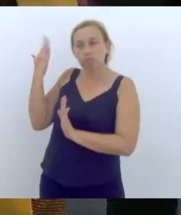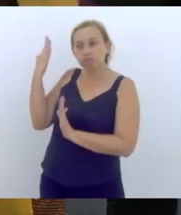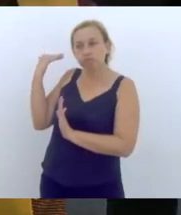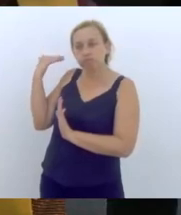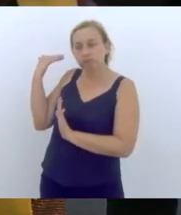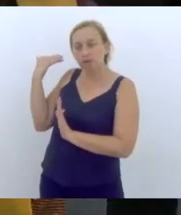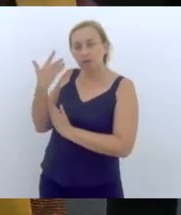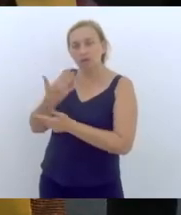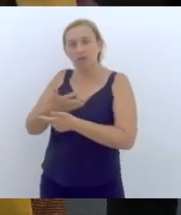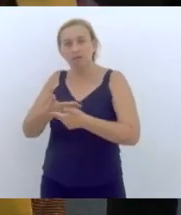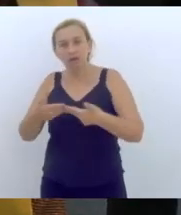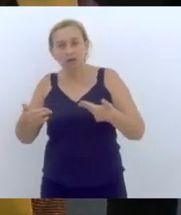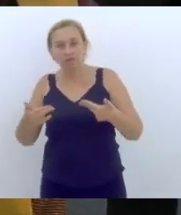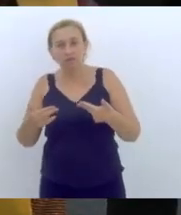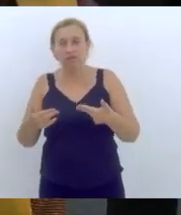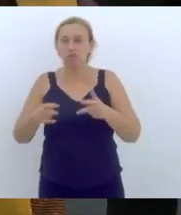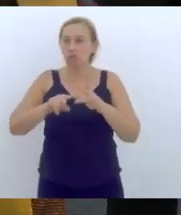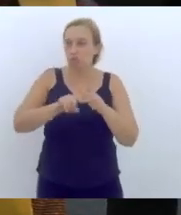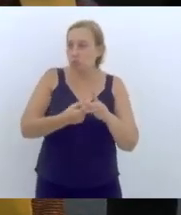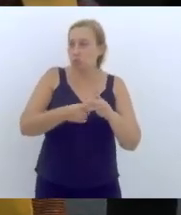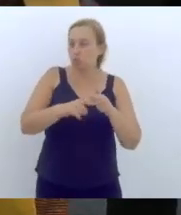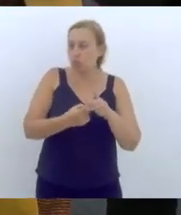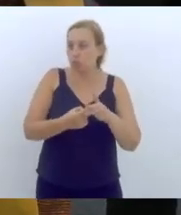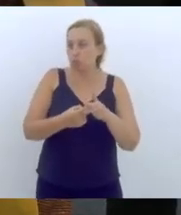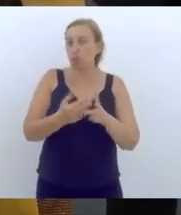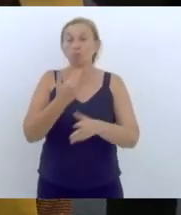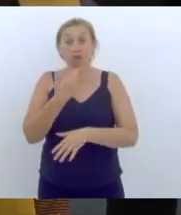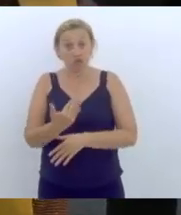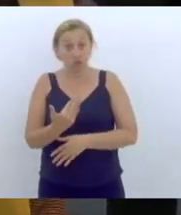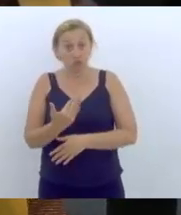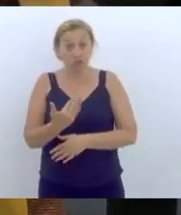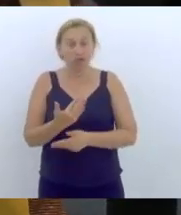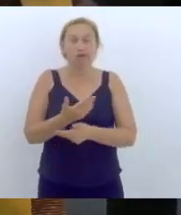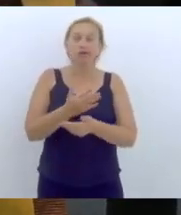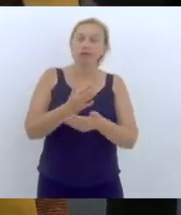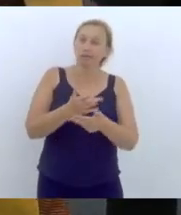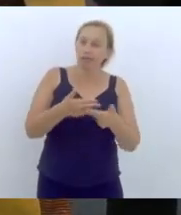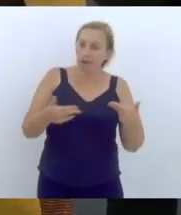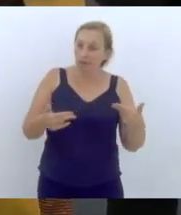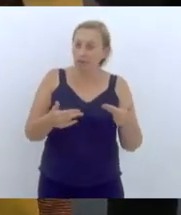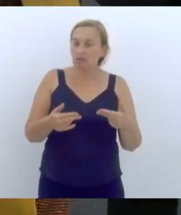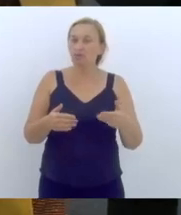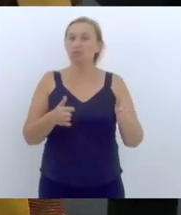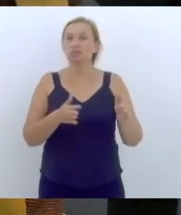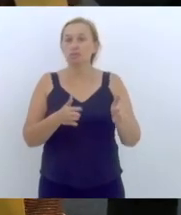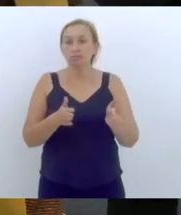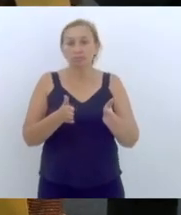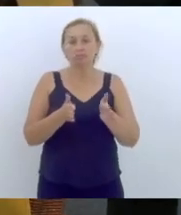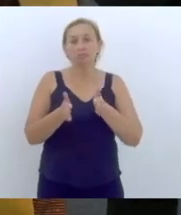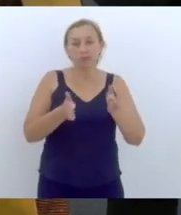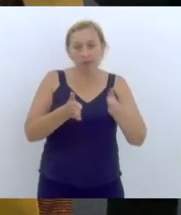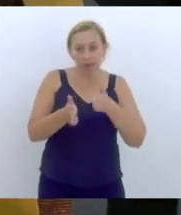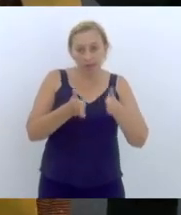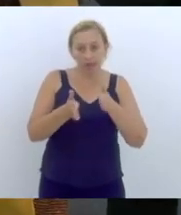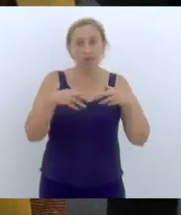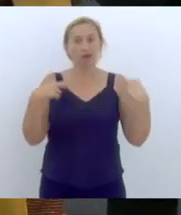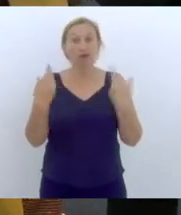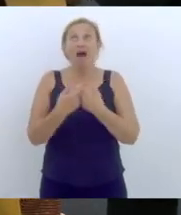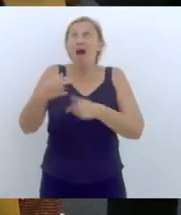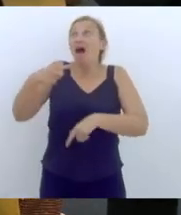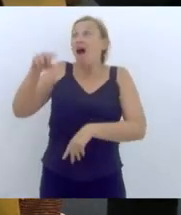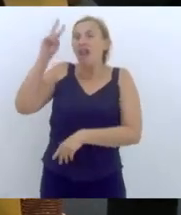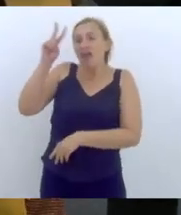vezes refez pareceres. Várias vezes, no meio da sessão, e lembrou, não sei o